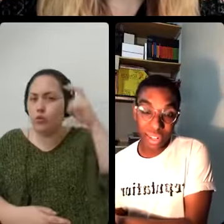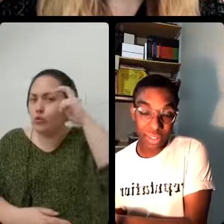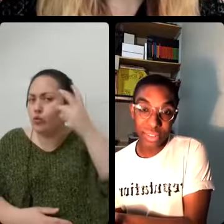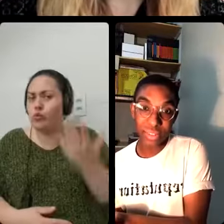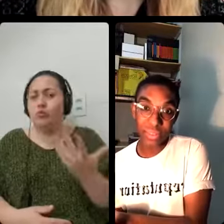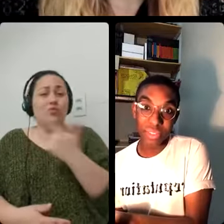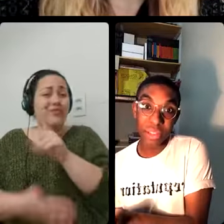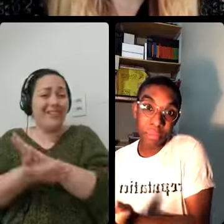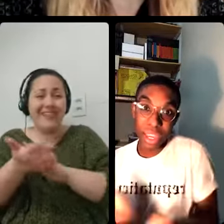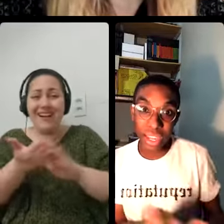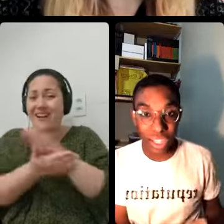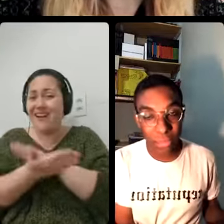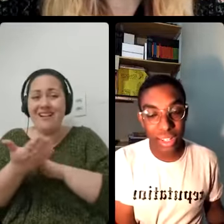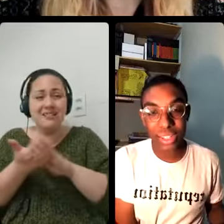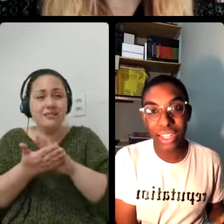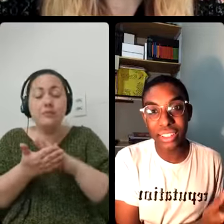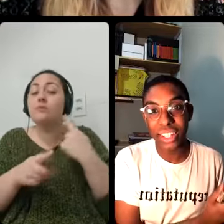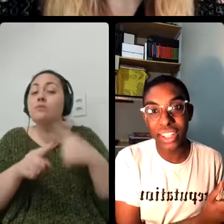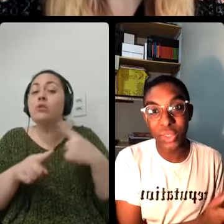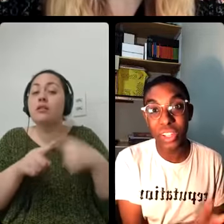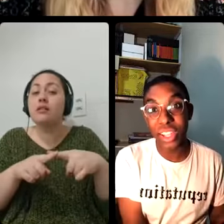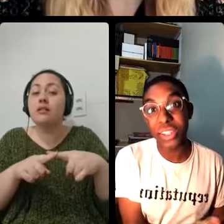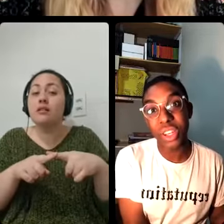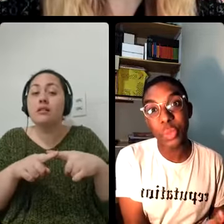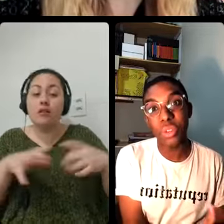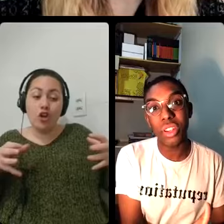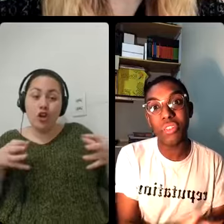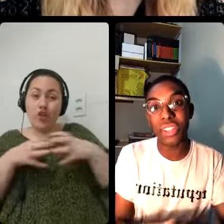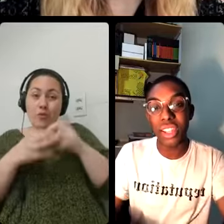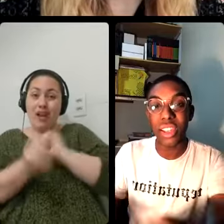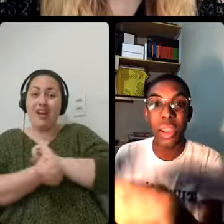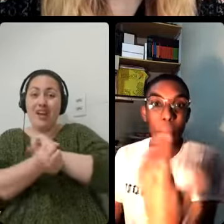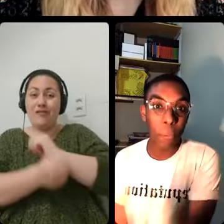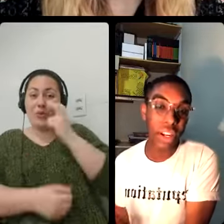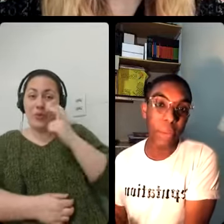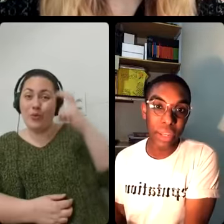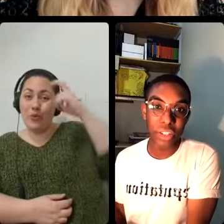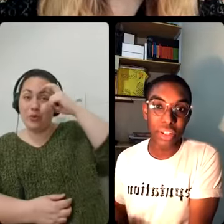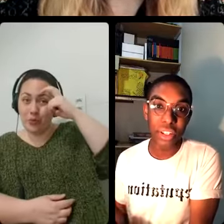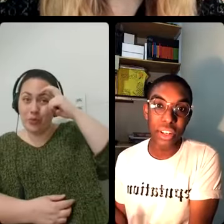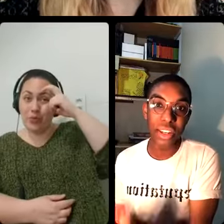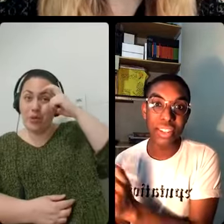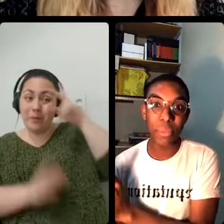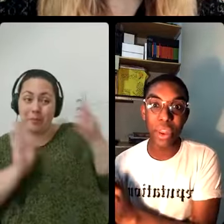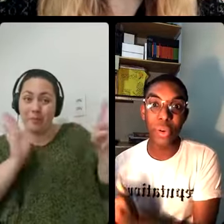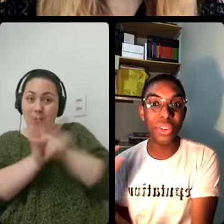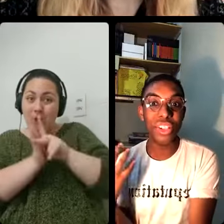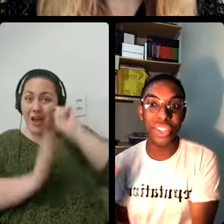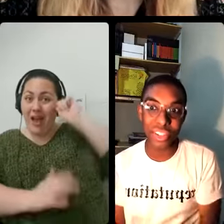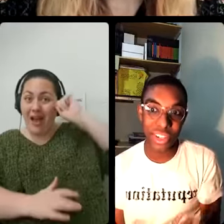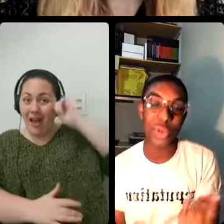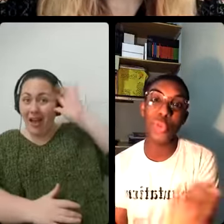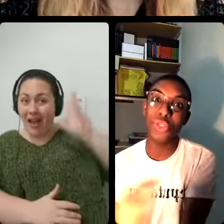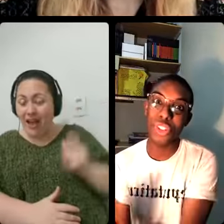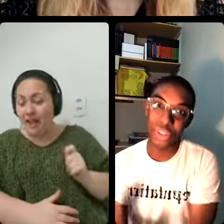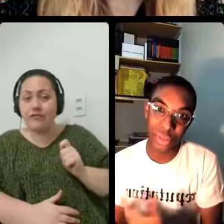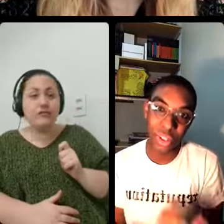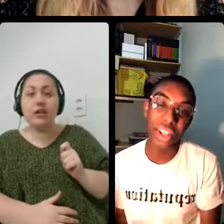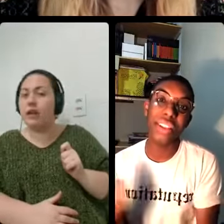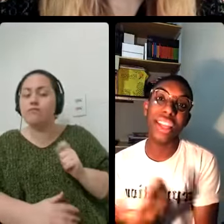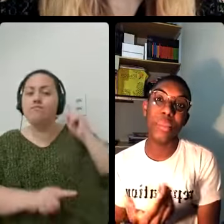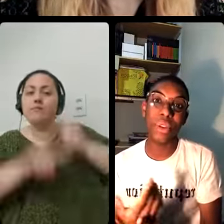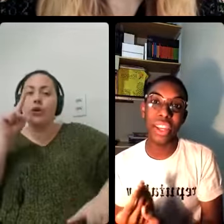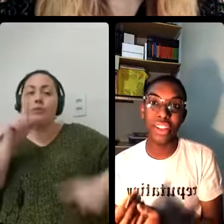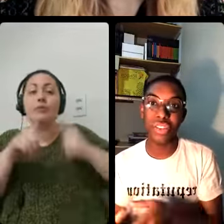cultura deles também era criminalizada, né? Então nem isso eles poderiam fazer publicamente. Era sempre algo que tinha que ser